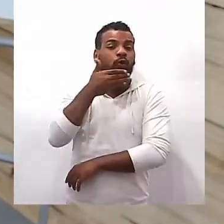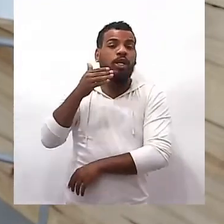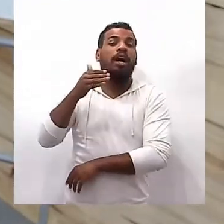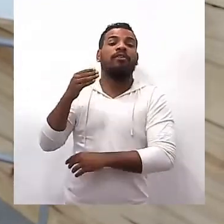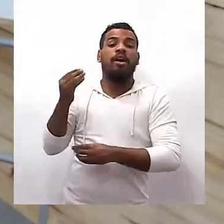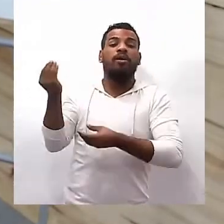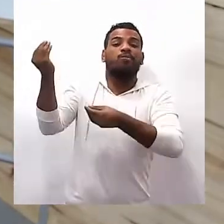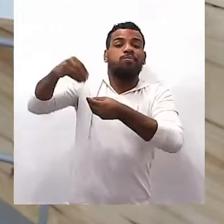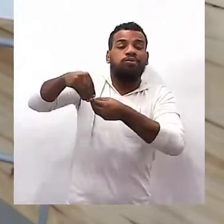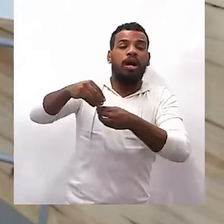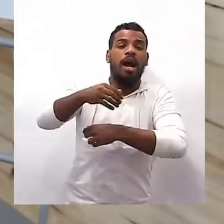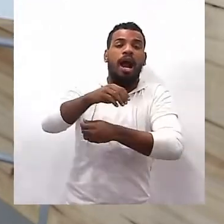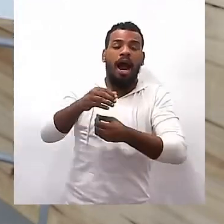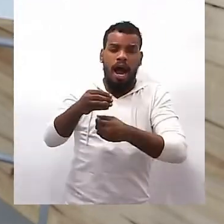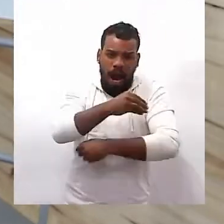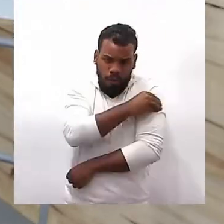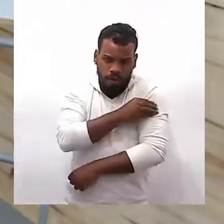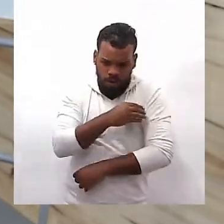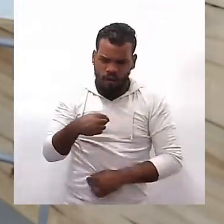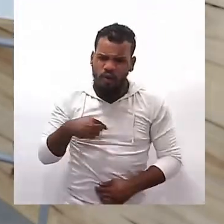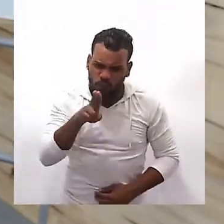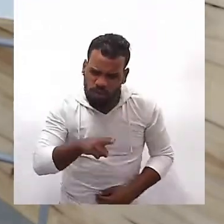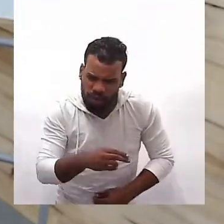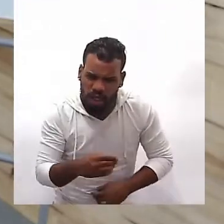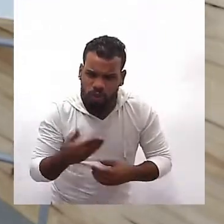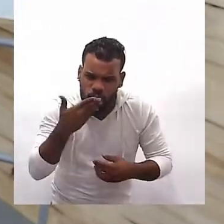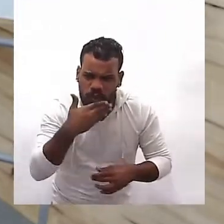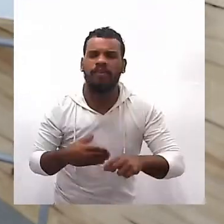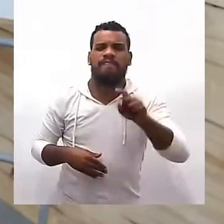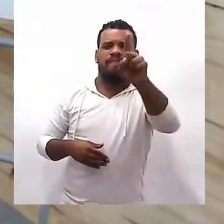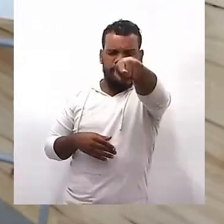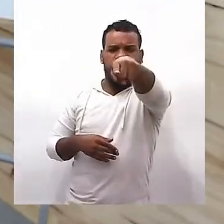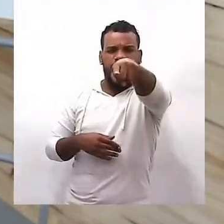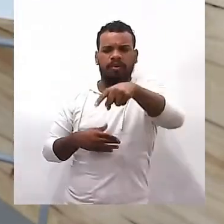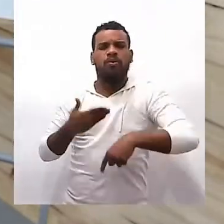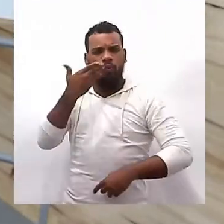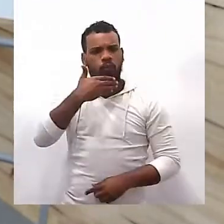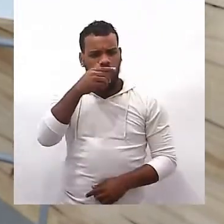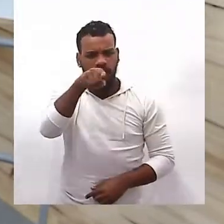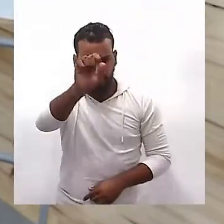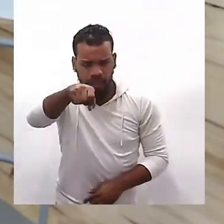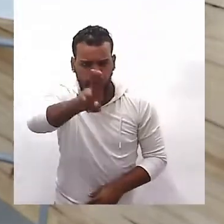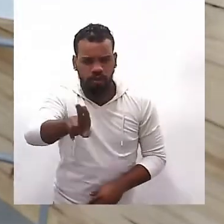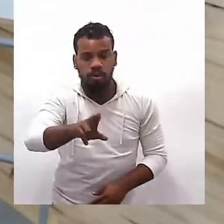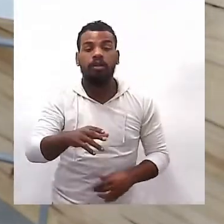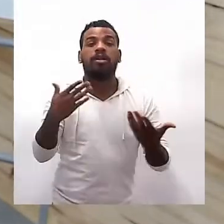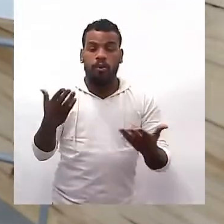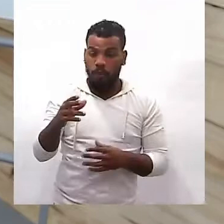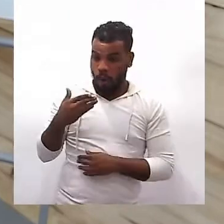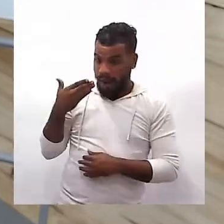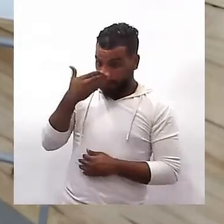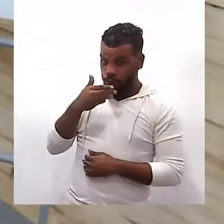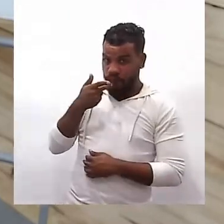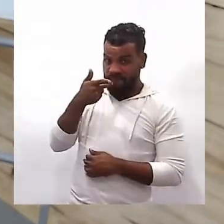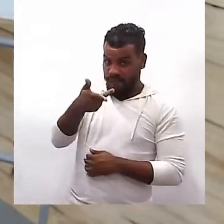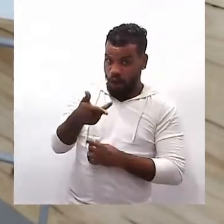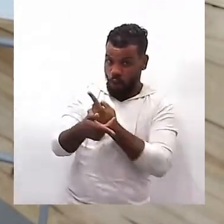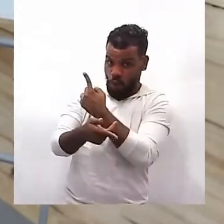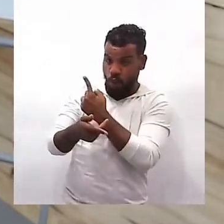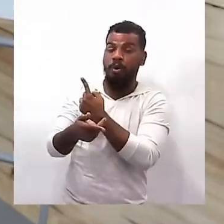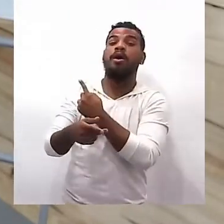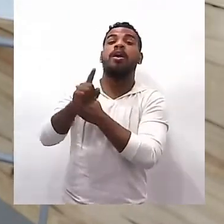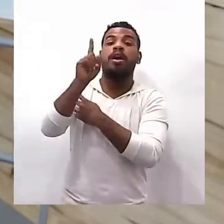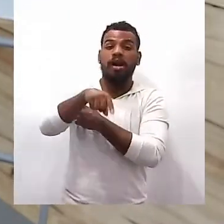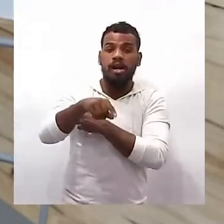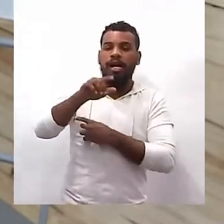usado na produção de álcool. E eu vou usar açúcar? Vai usar açúcar. E um detalhe, viu? Esse açúcar que ele está falando na questão são